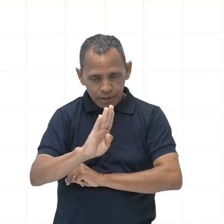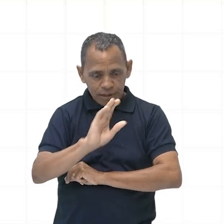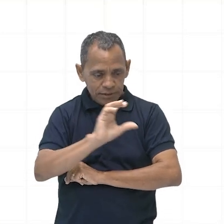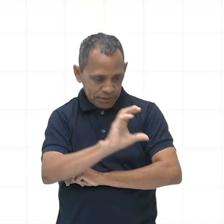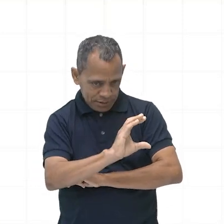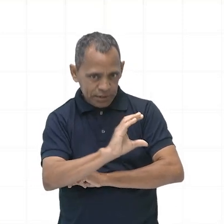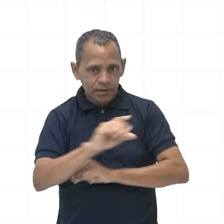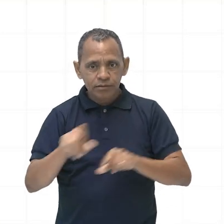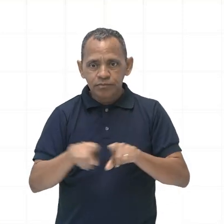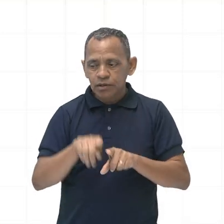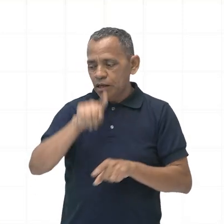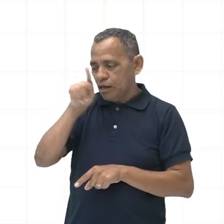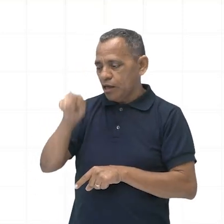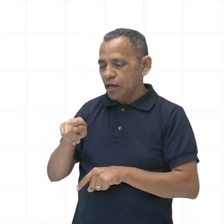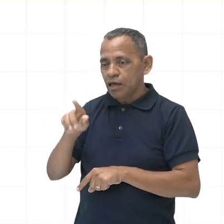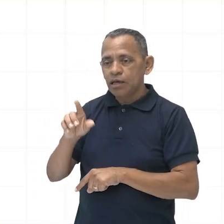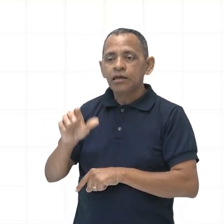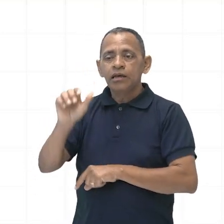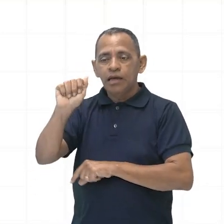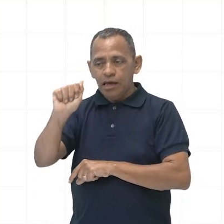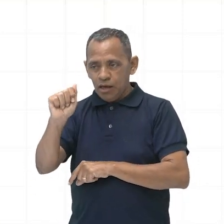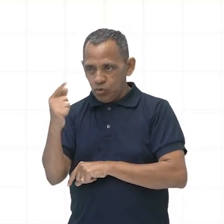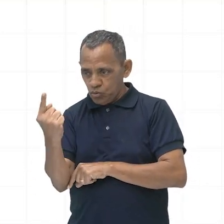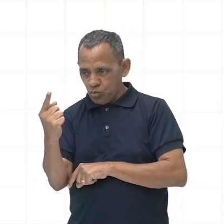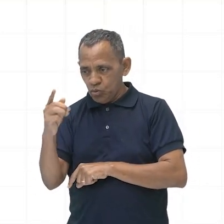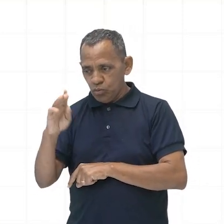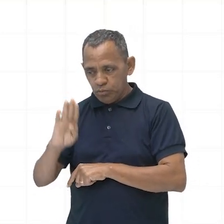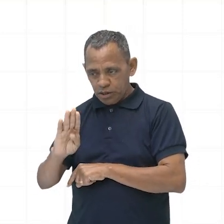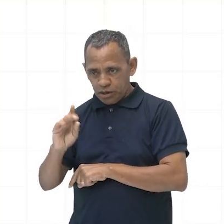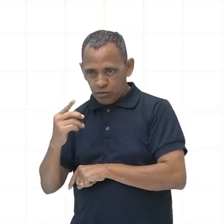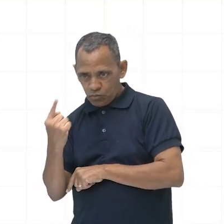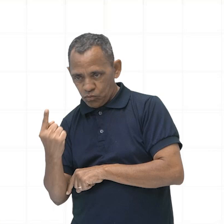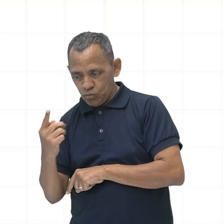correto? E o triângulo A'B',